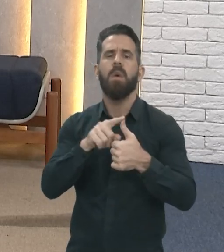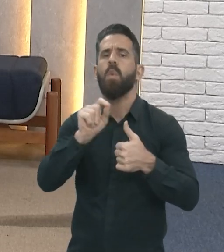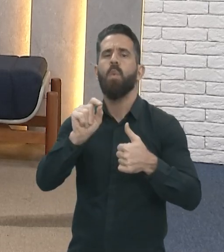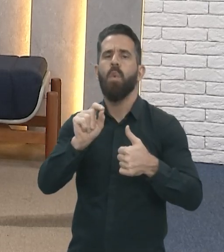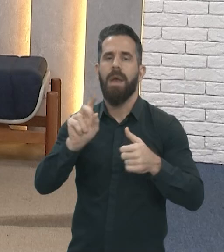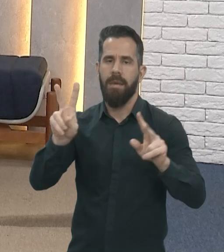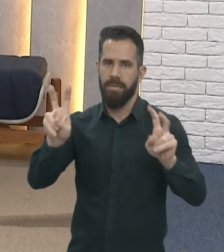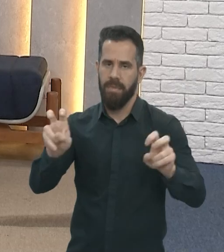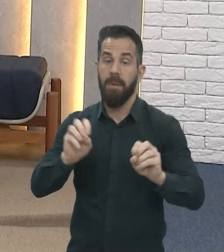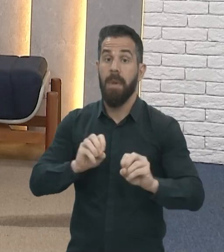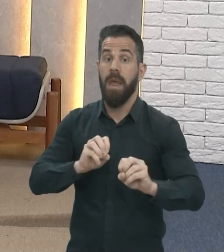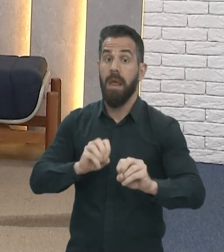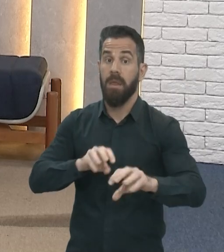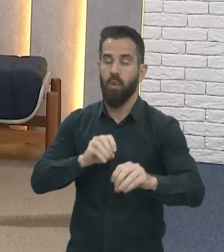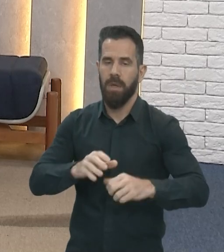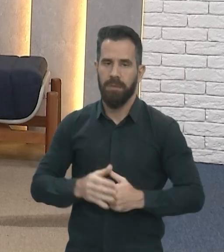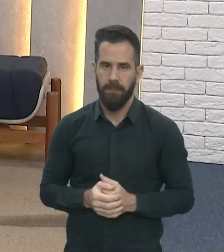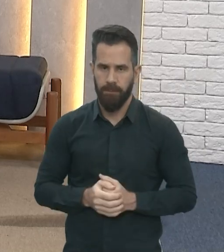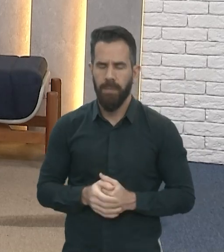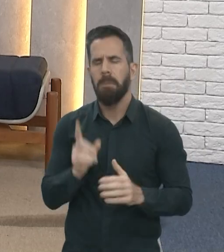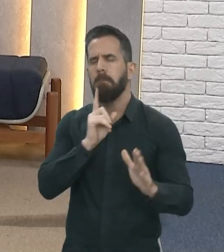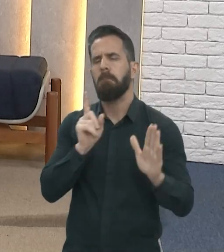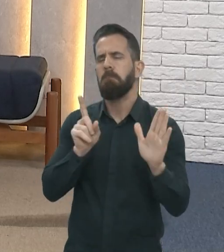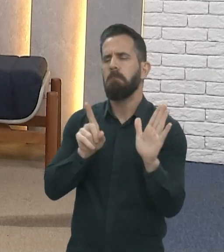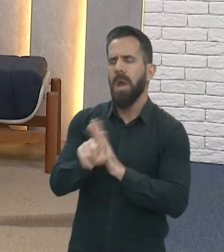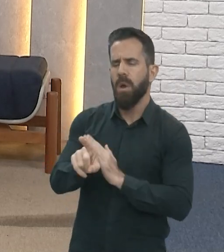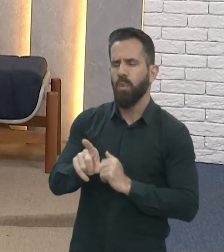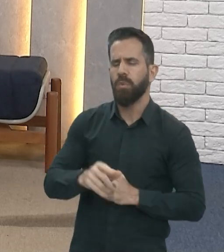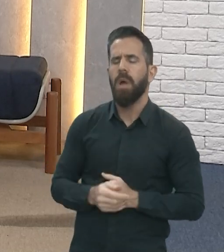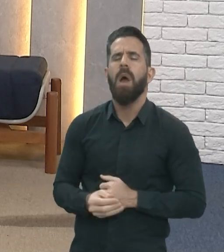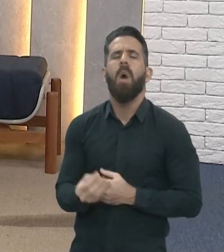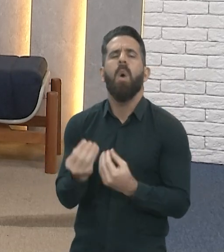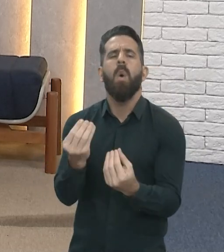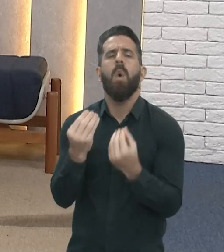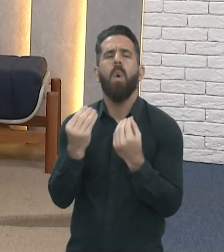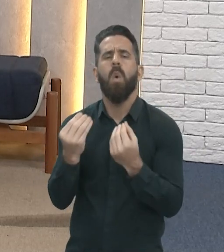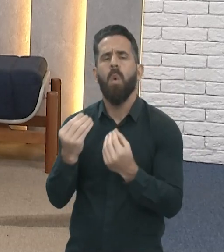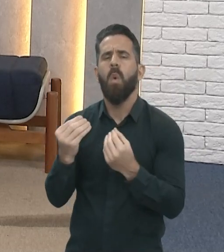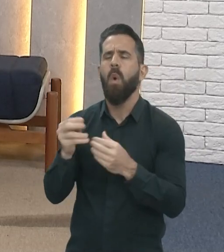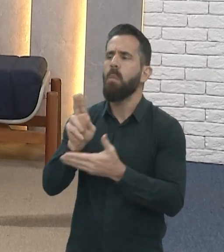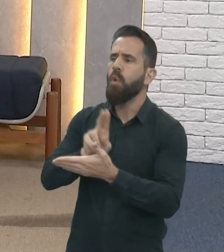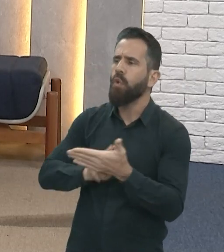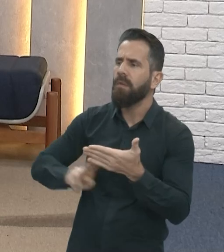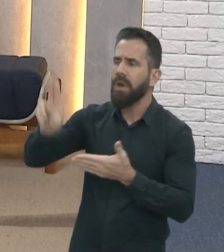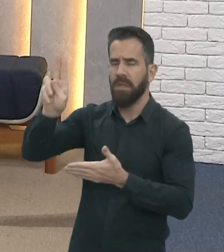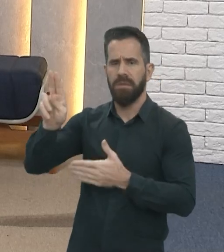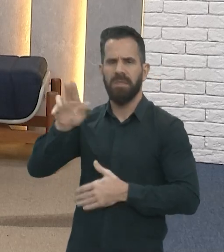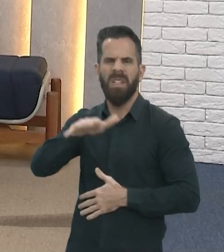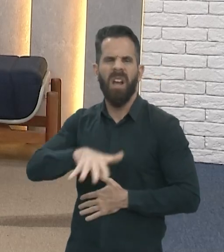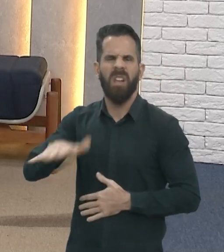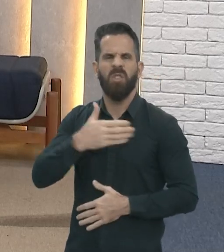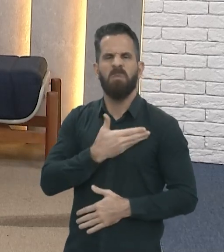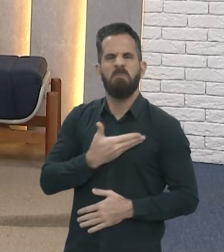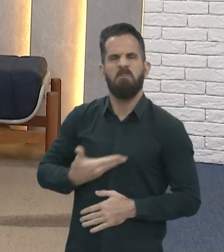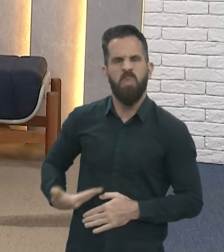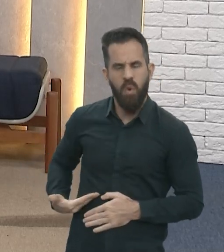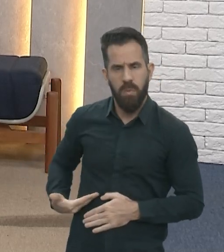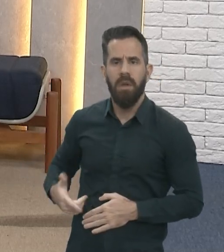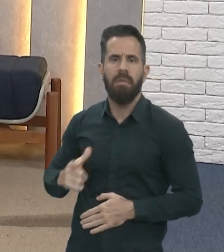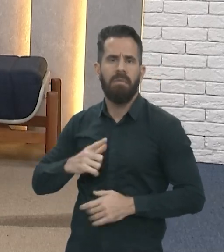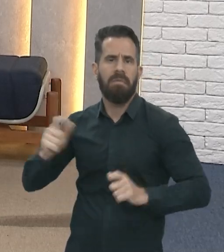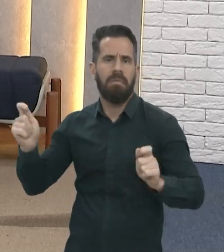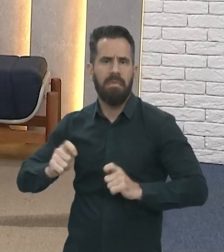Como as universidades públicas, elas podem então integrar as atividades de ensino, pesquisa e extensão